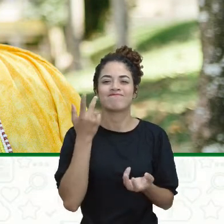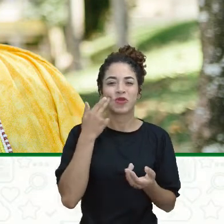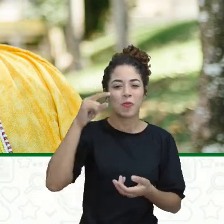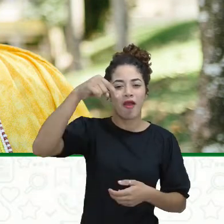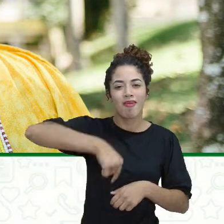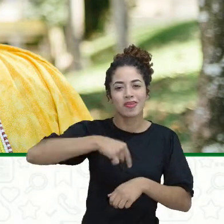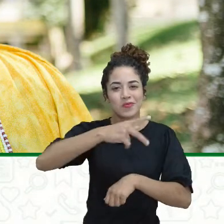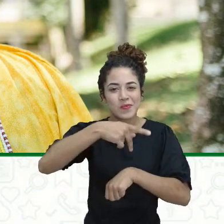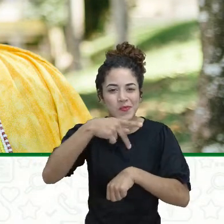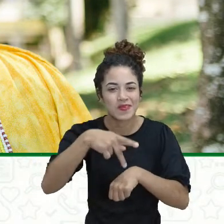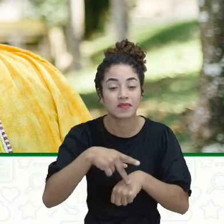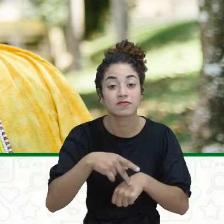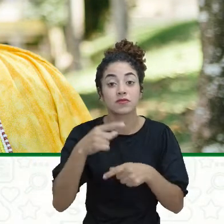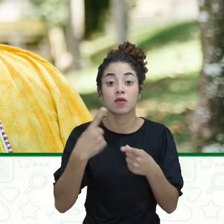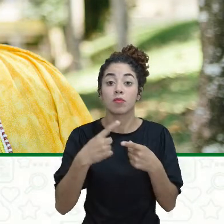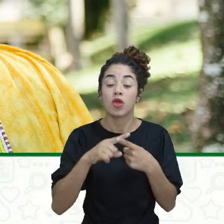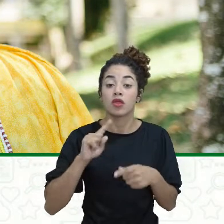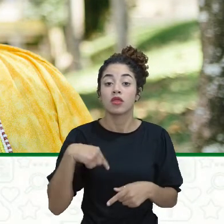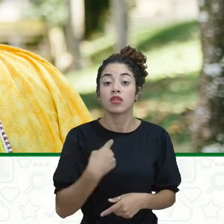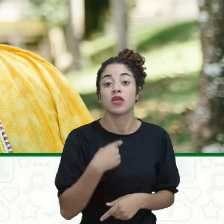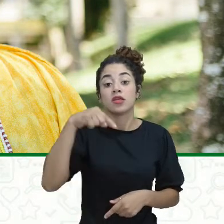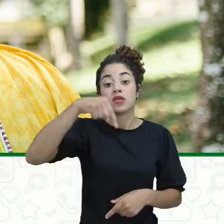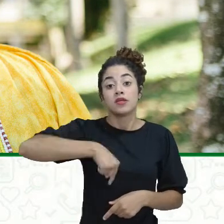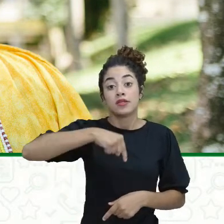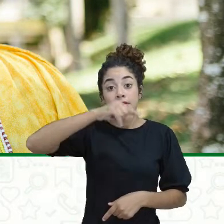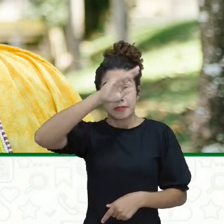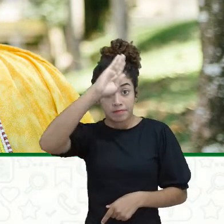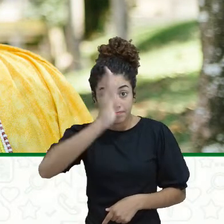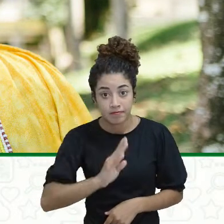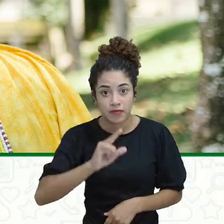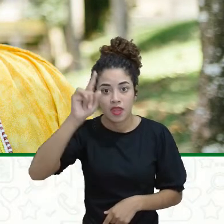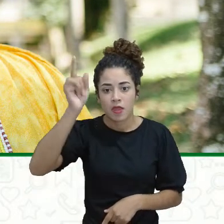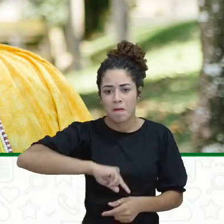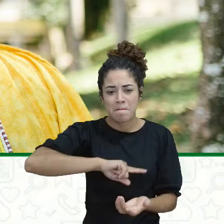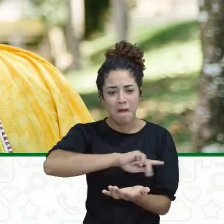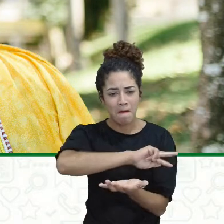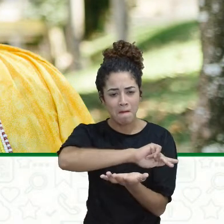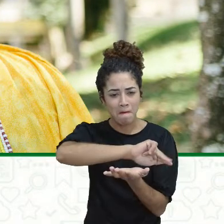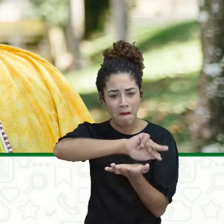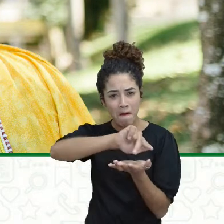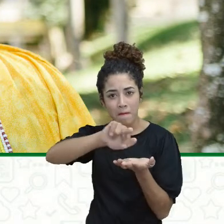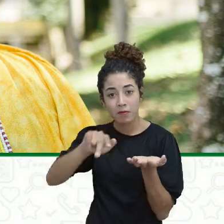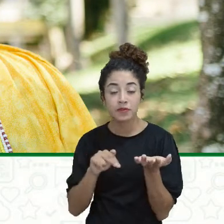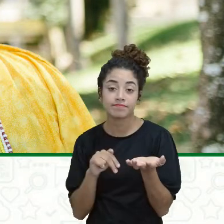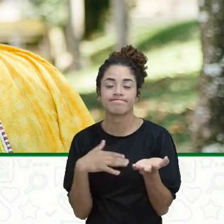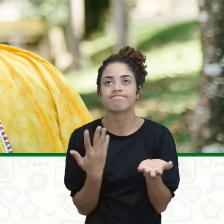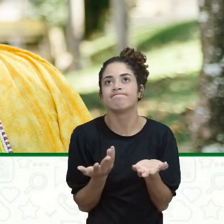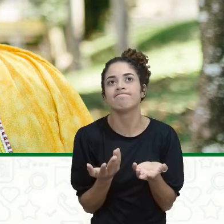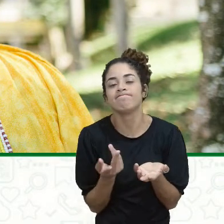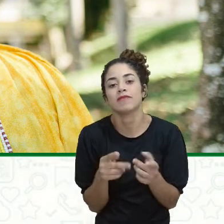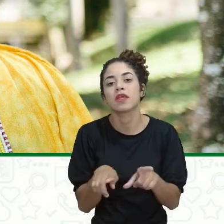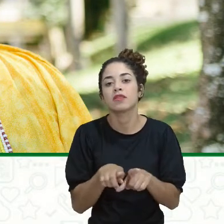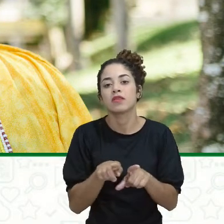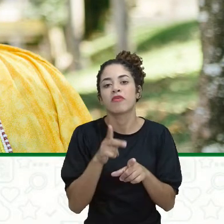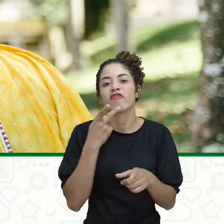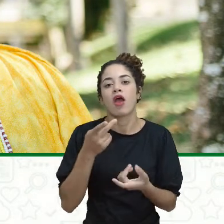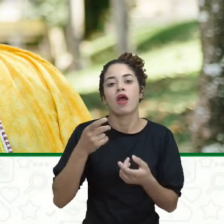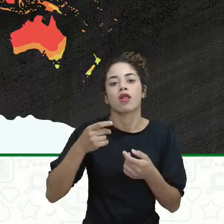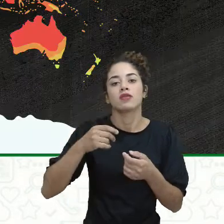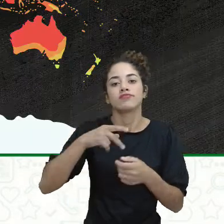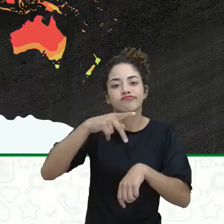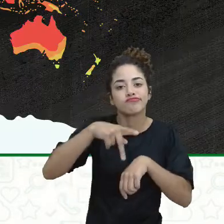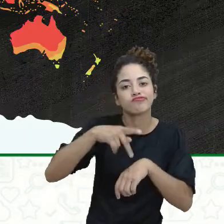país, né, porque como a gente vem tratando o nosso país, ele é bastante diverso. E falando sobre a África, sobre